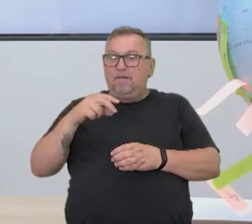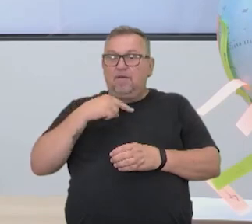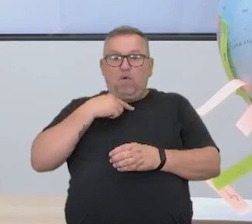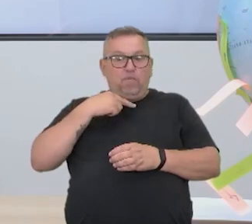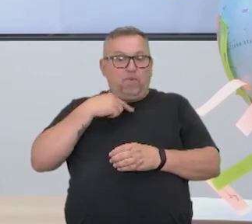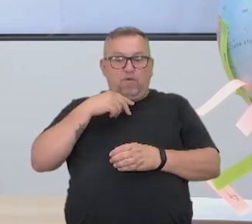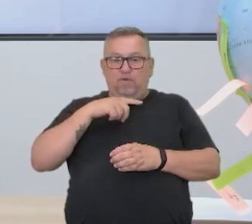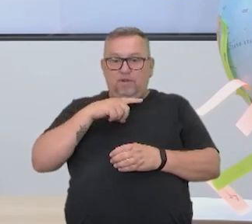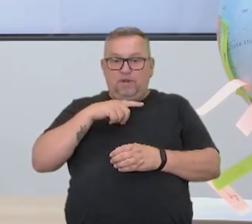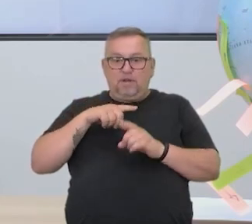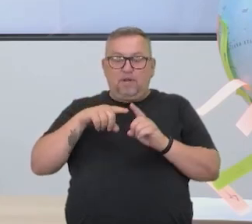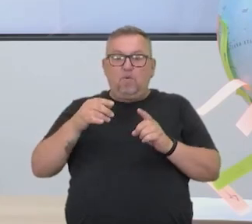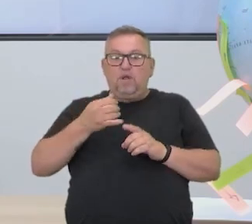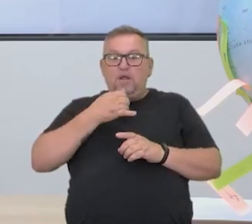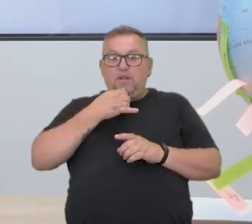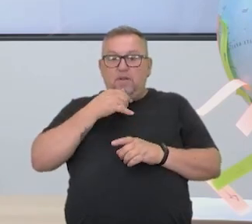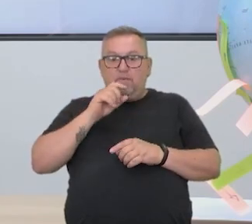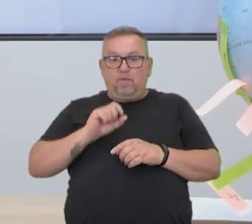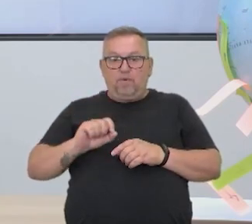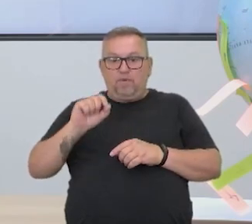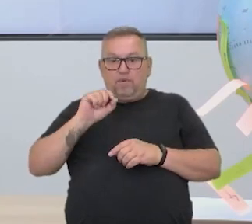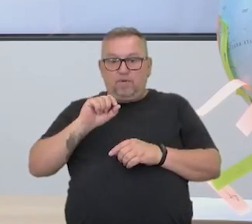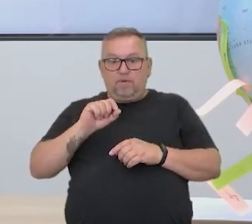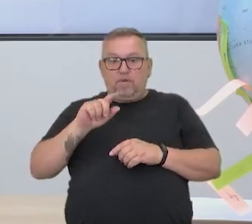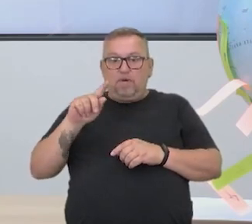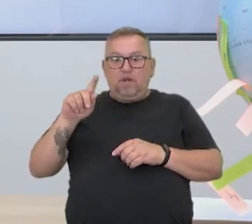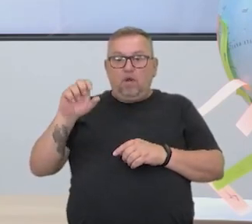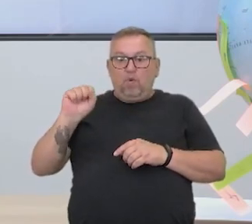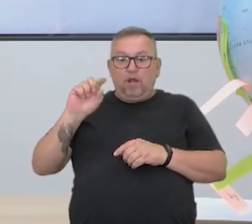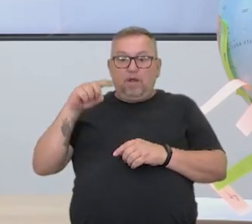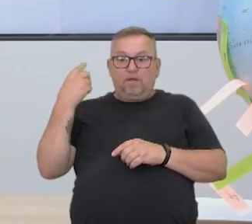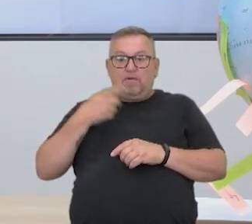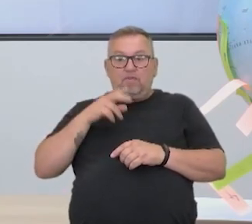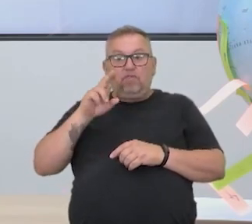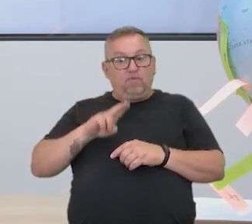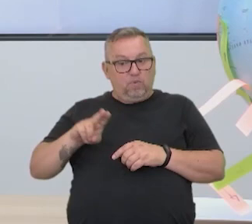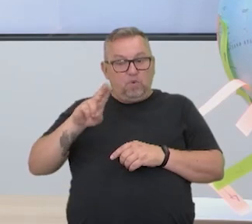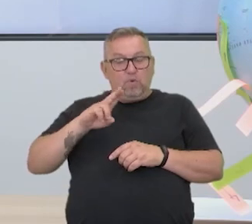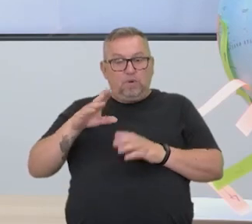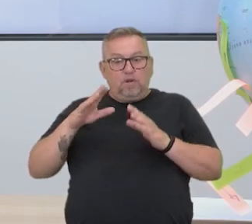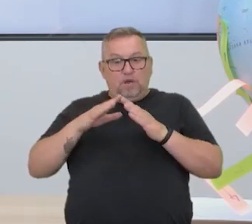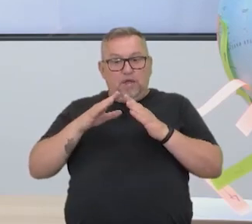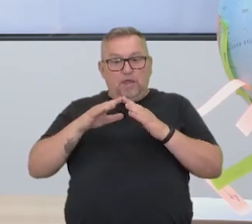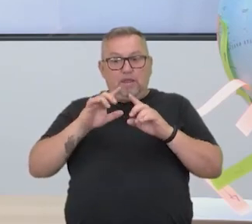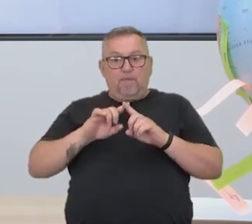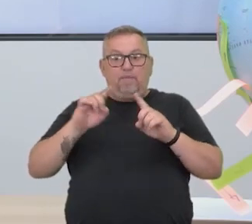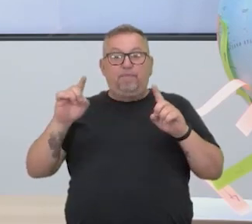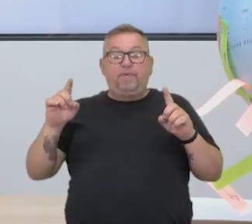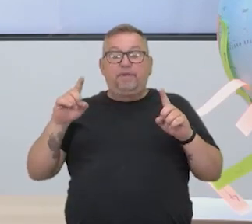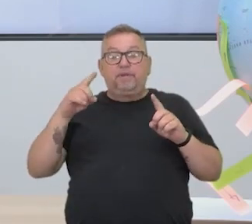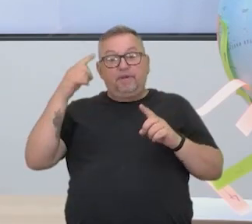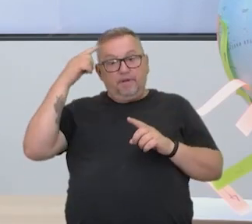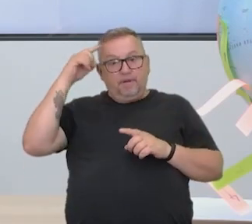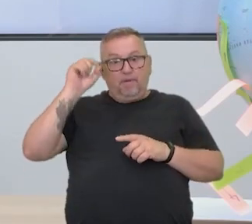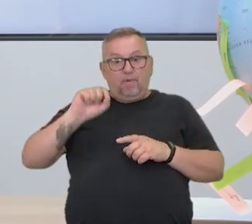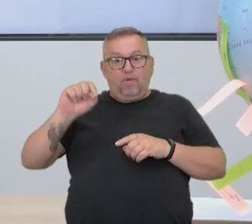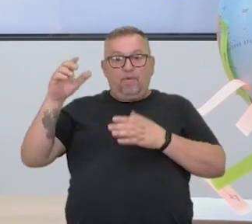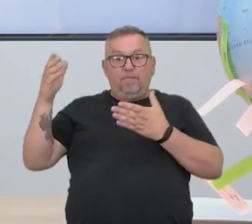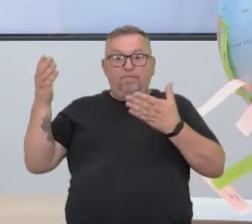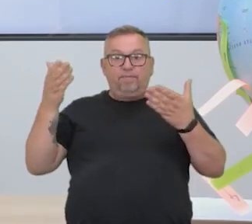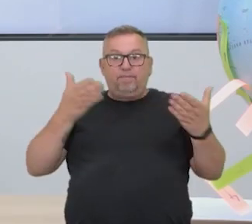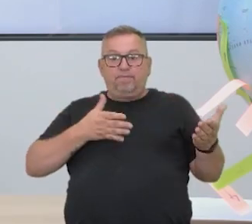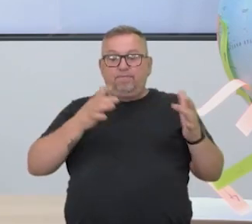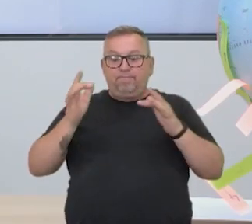ter. Então, um exemplo disso é o botijão de gás que a gente pode estar falando. Mas a ideia aqui é trazer